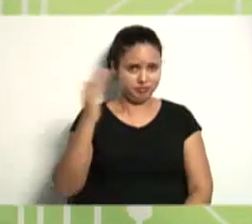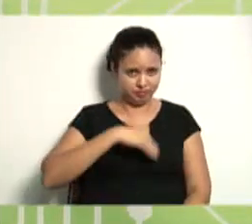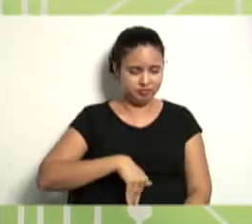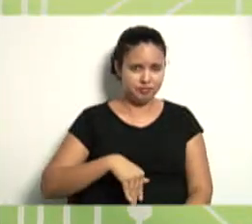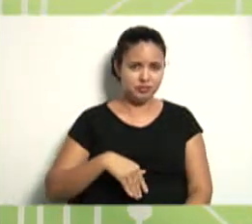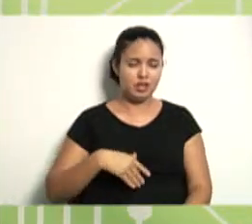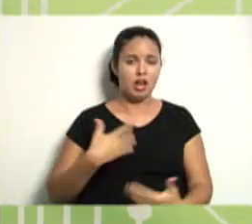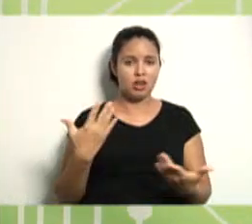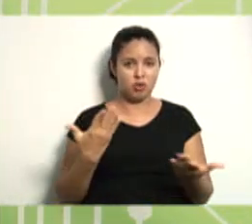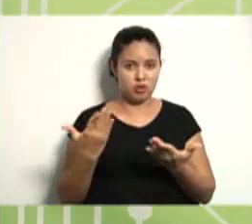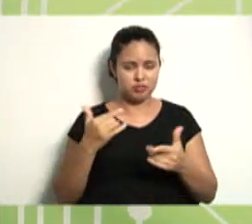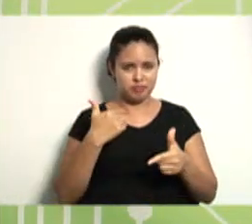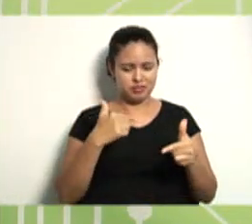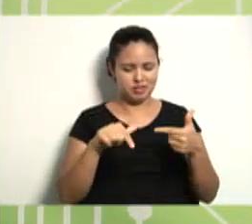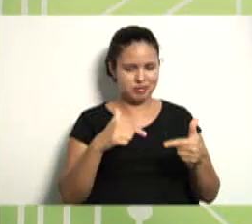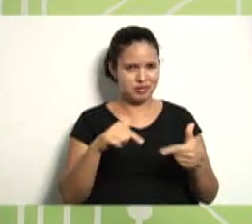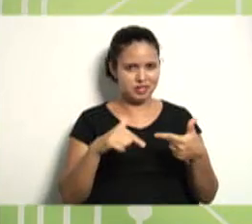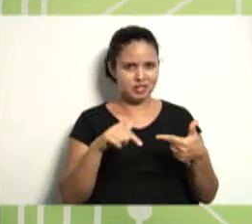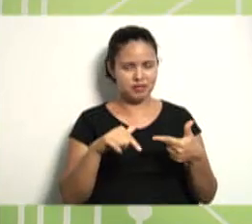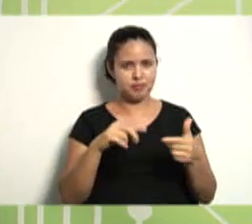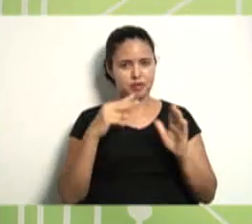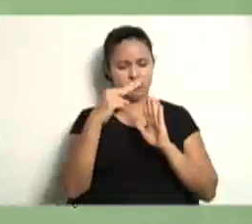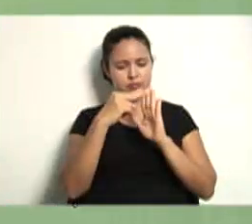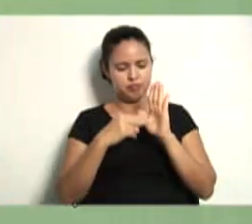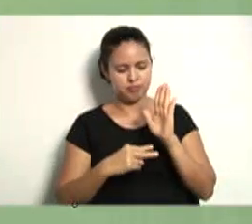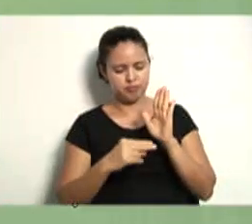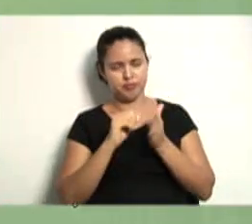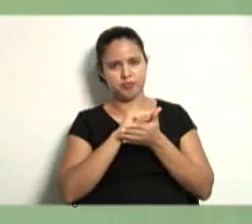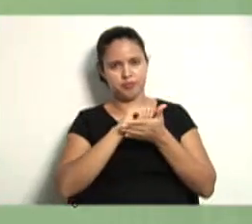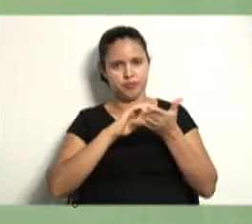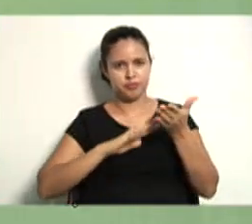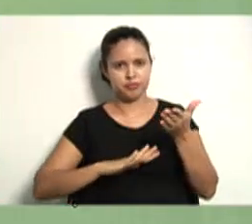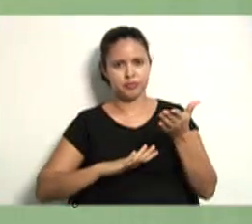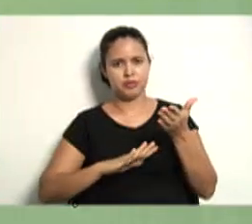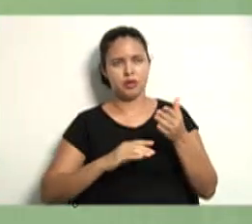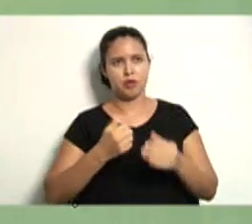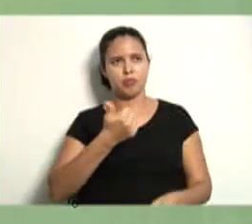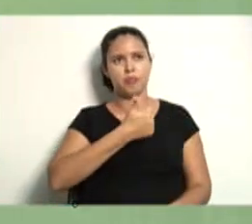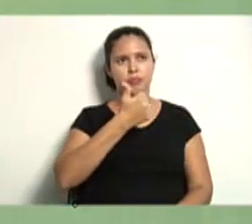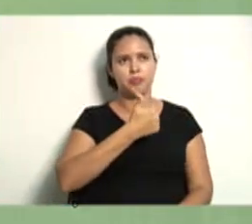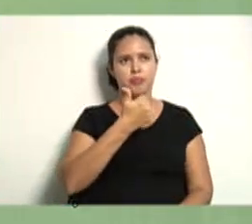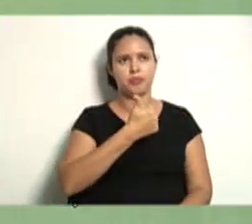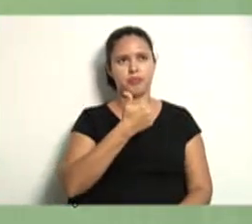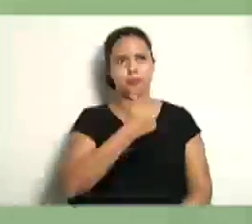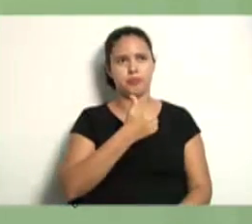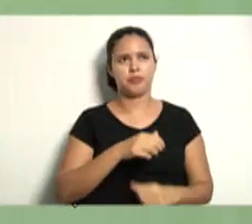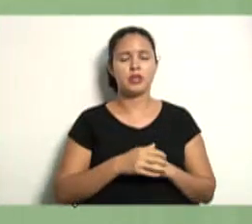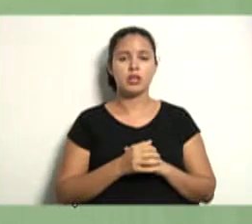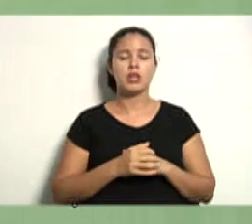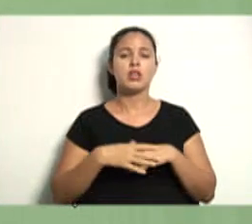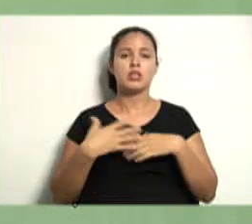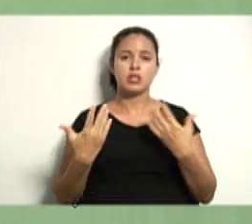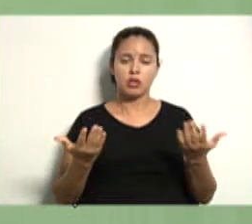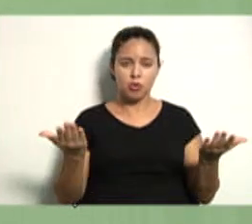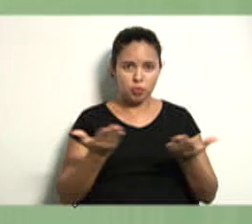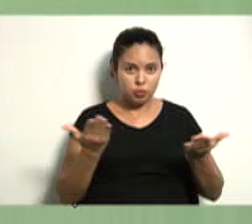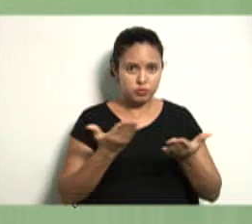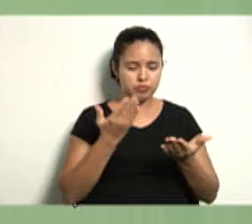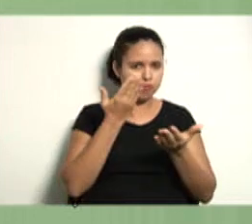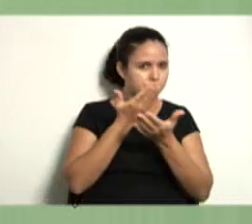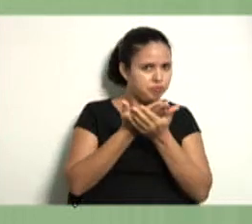Vamos trabalhar. Vamos lá ler a atividade. Com base na aula que acabaram de